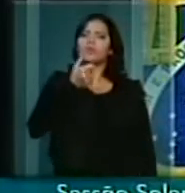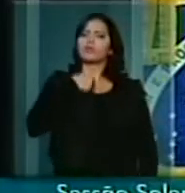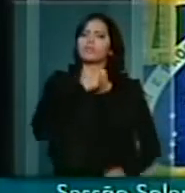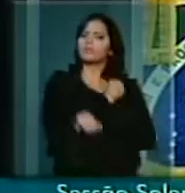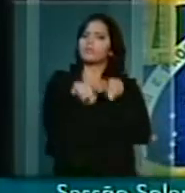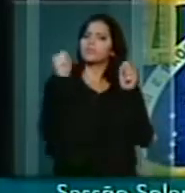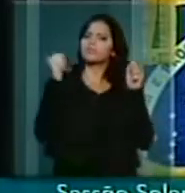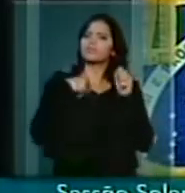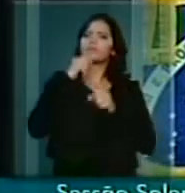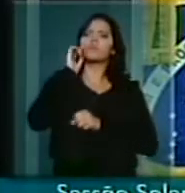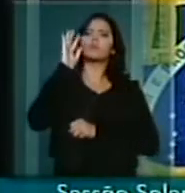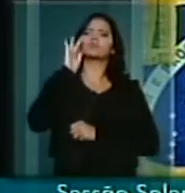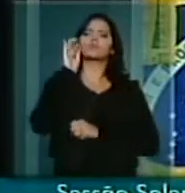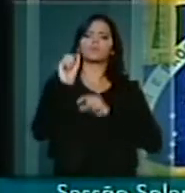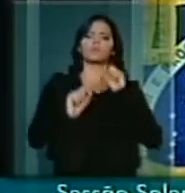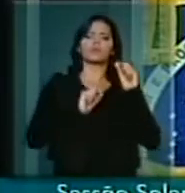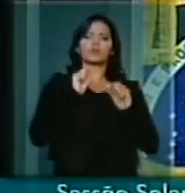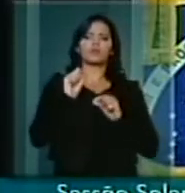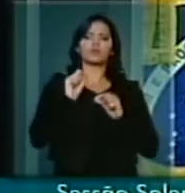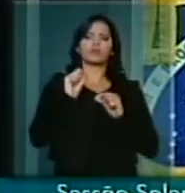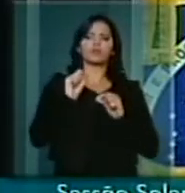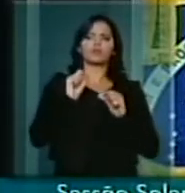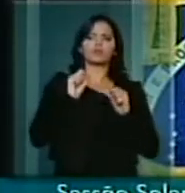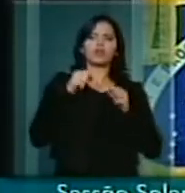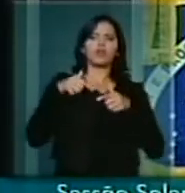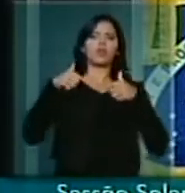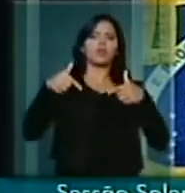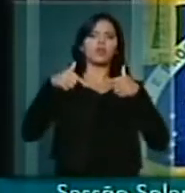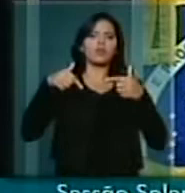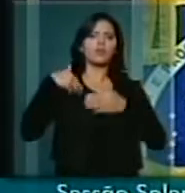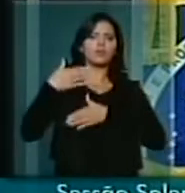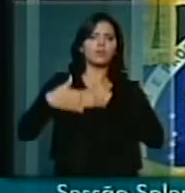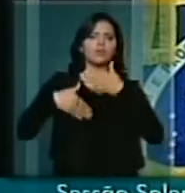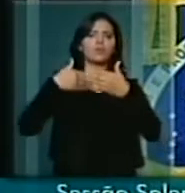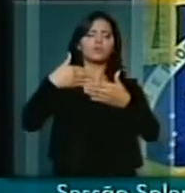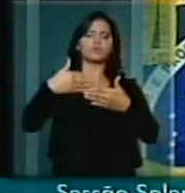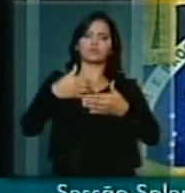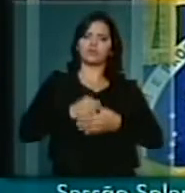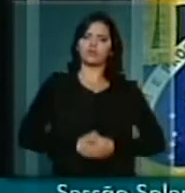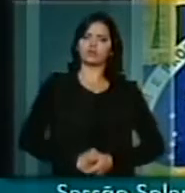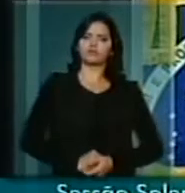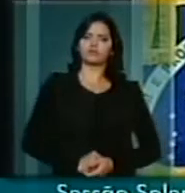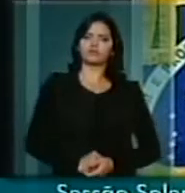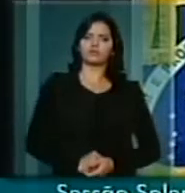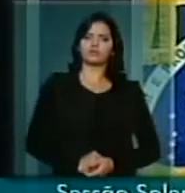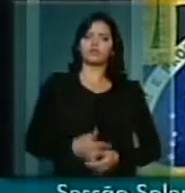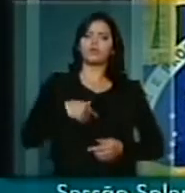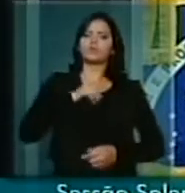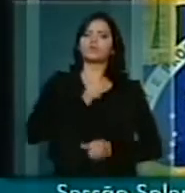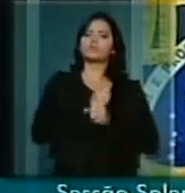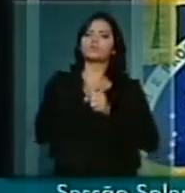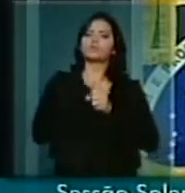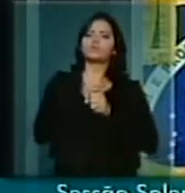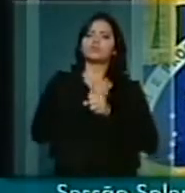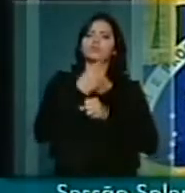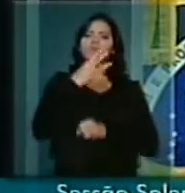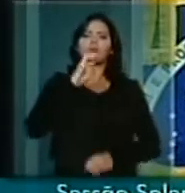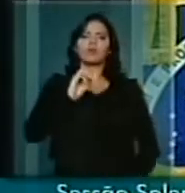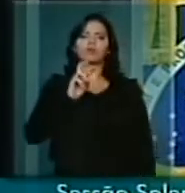impossível imaginar a trajetória e a luta nos anos 40, nos anos